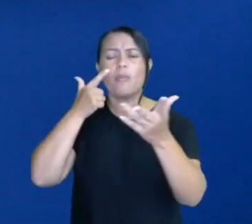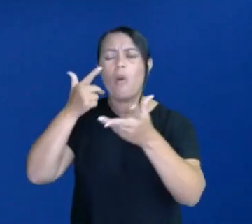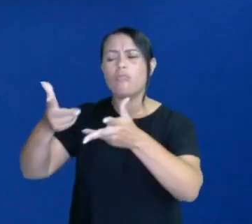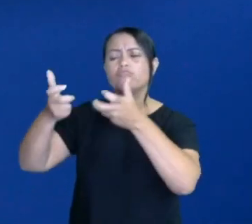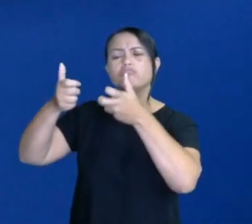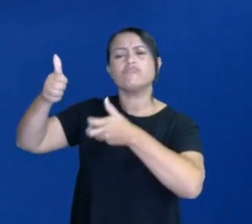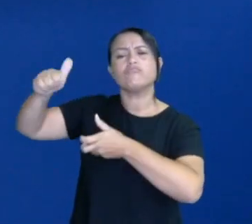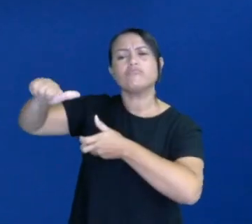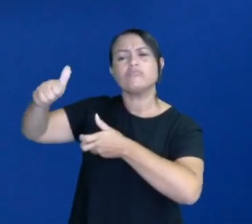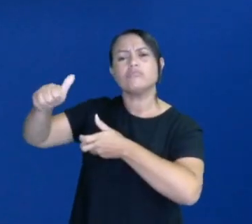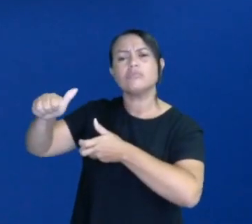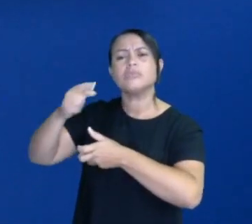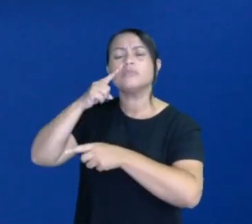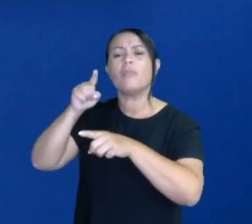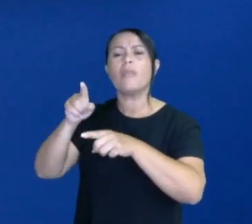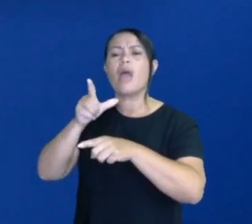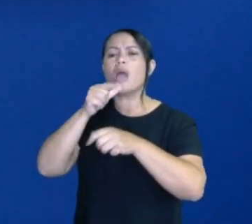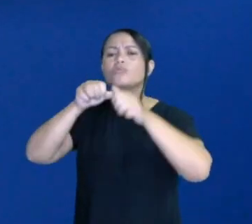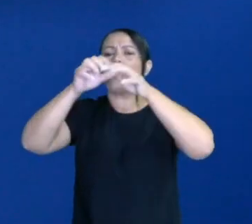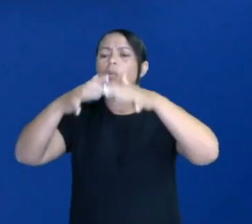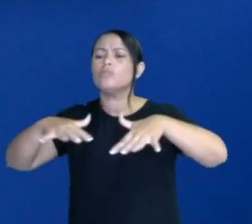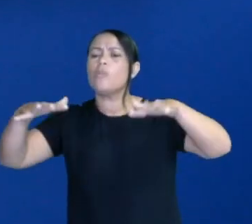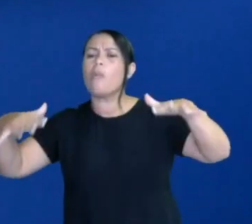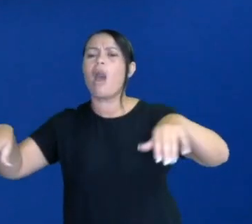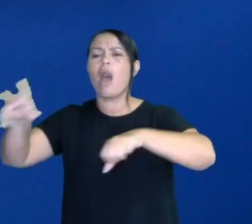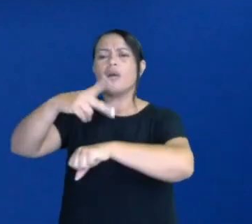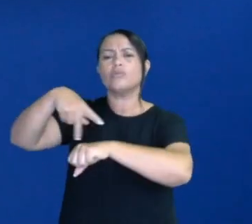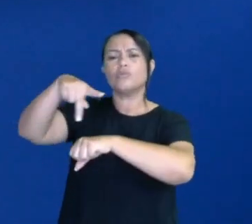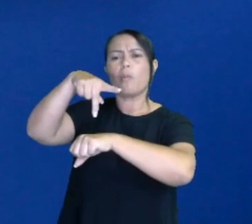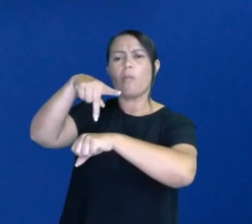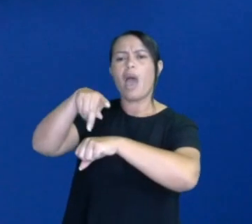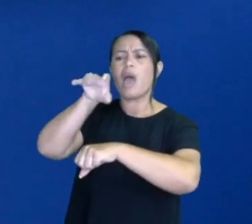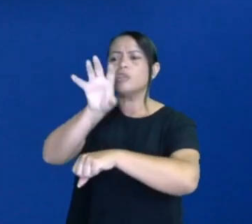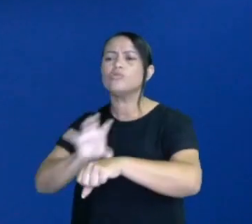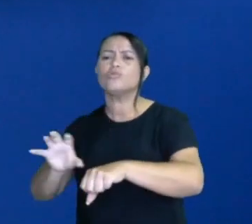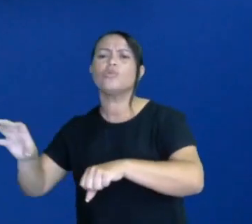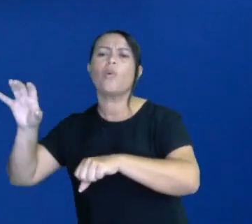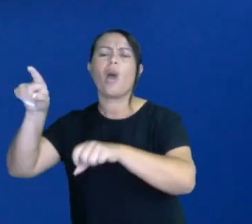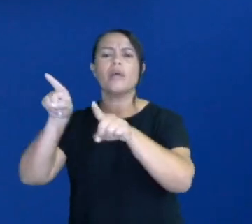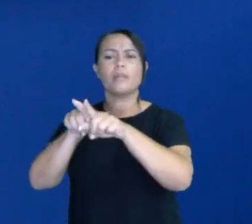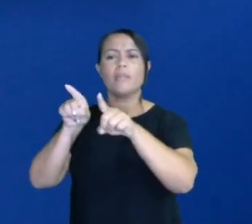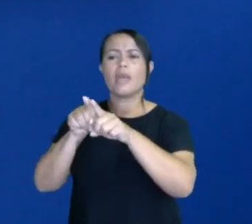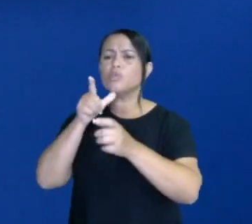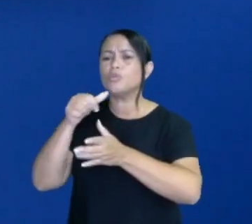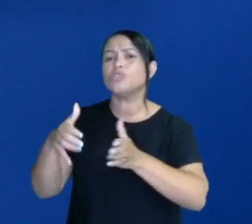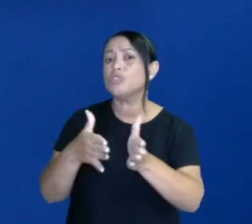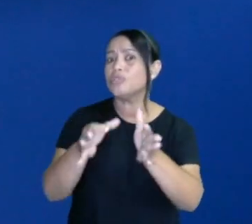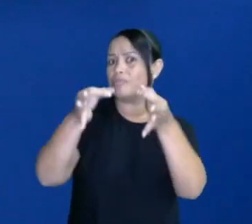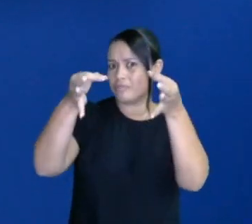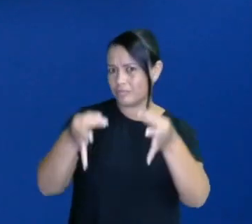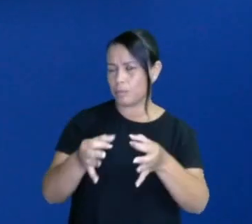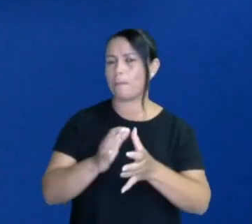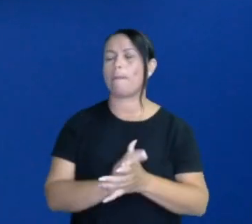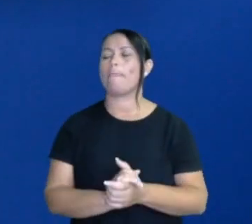a localização dos mares, dos países, dos continentes, dos rios, tá certo?